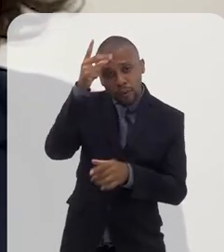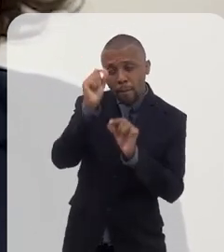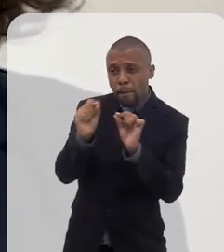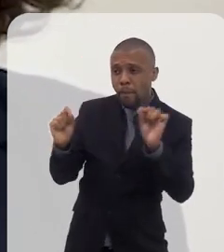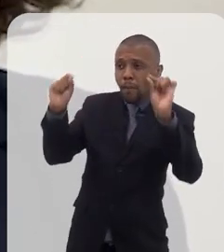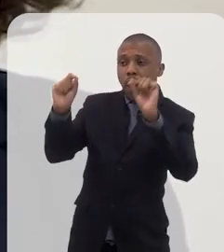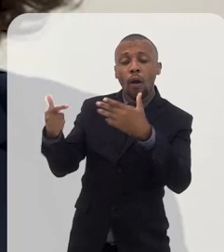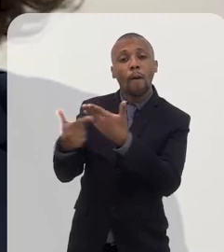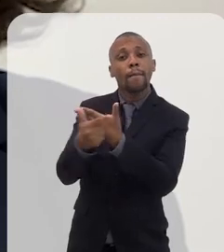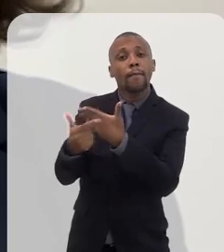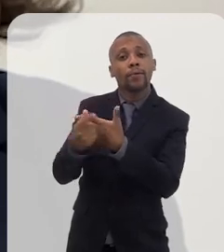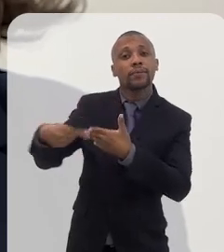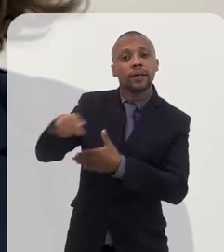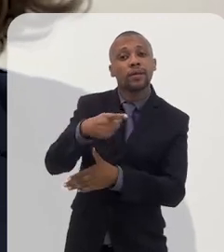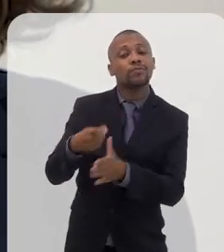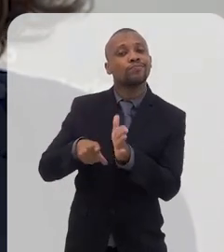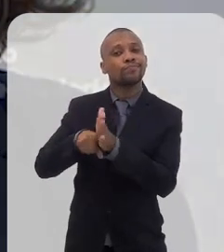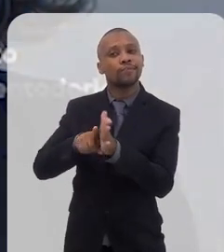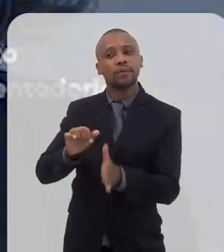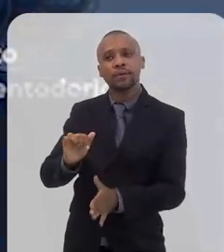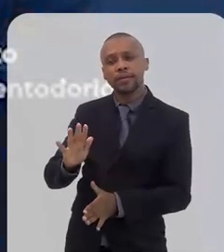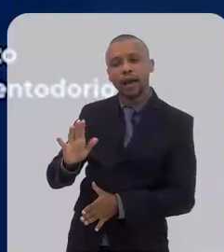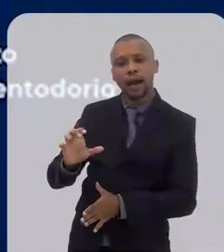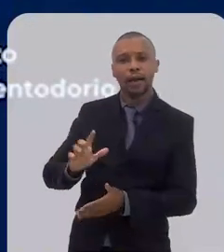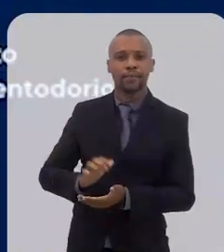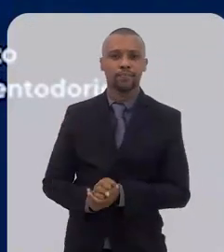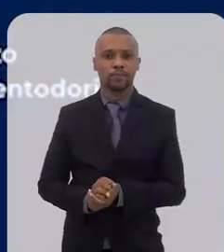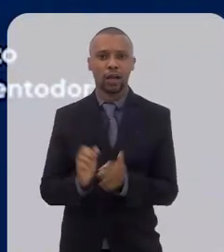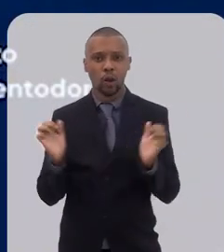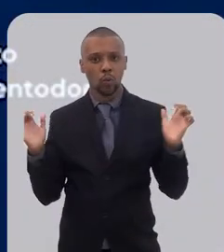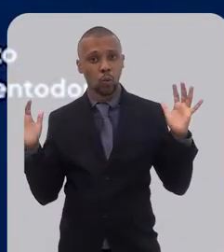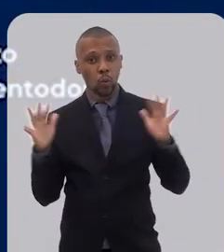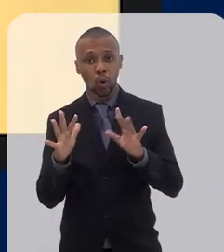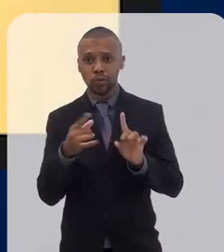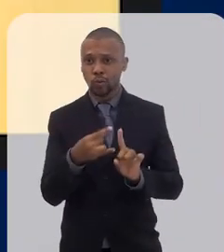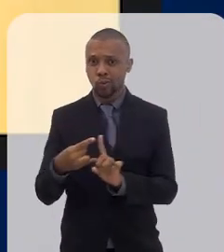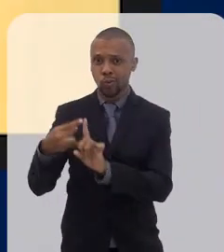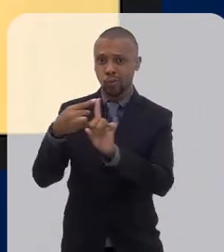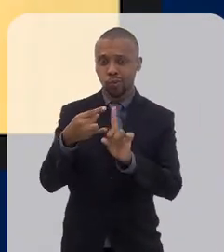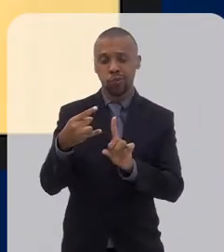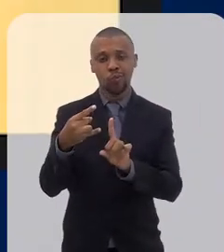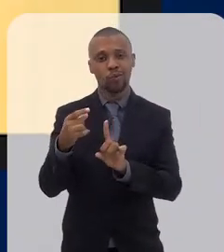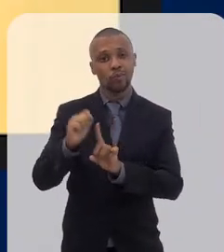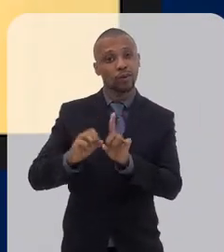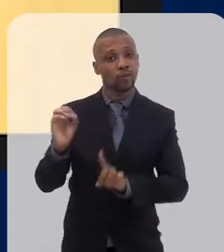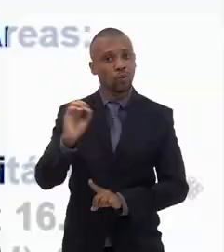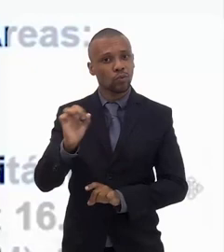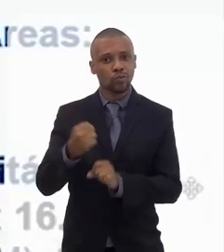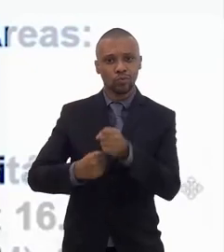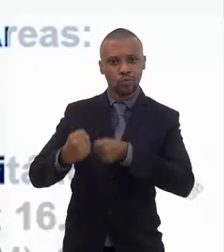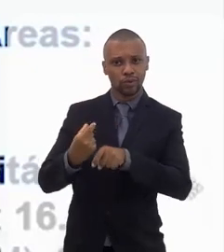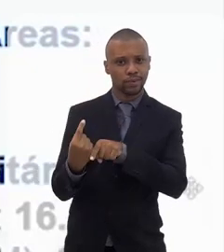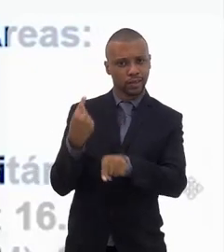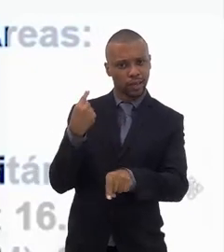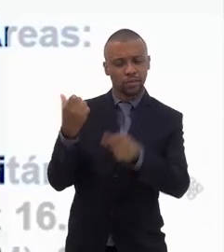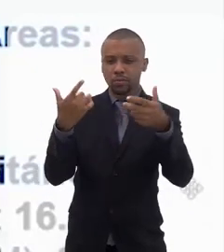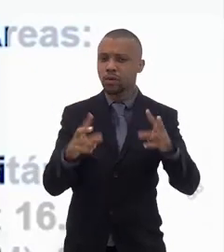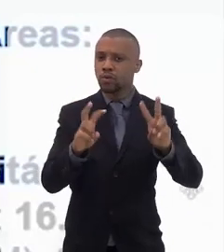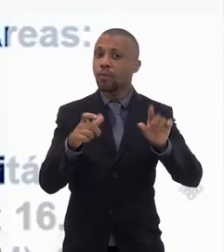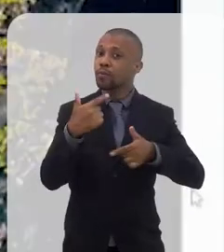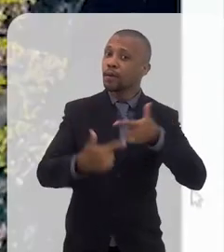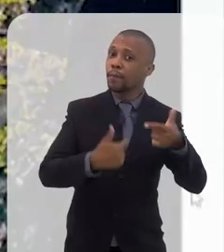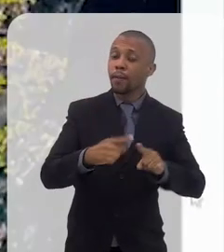no Censo 2022. Vamos ver. O encontro, que aconteceu online em outubro do ano passado, falou sobre o trabalho